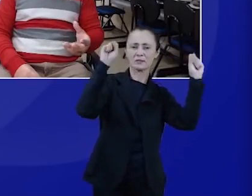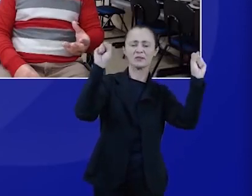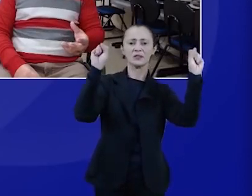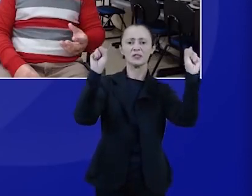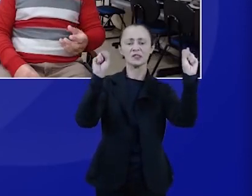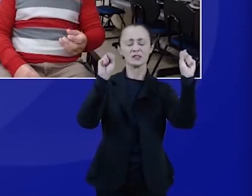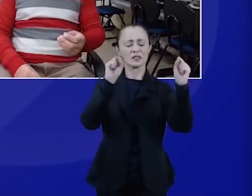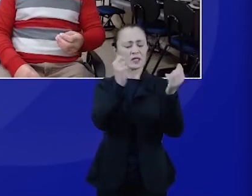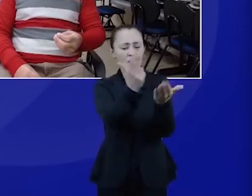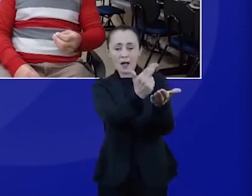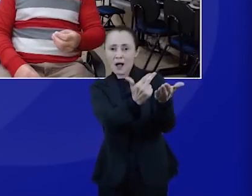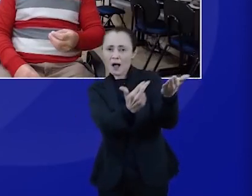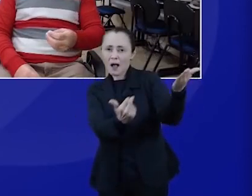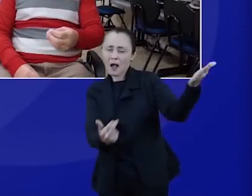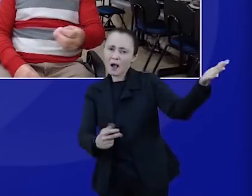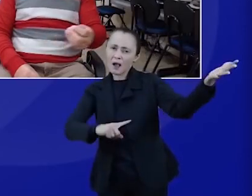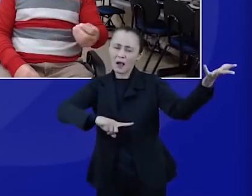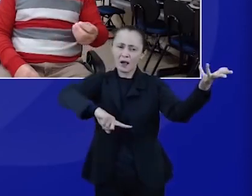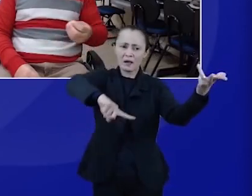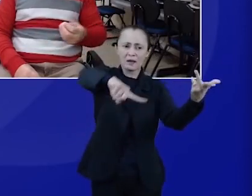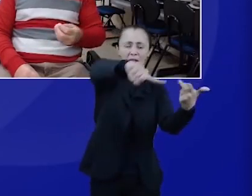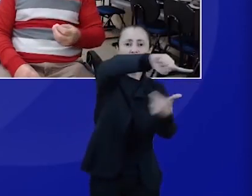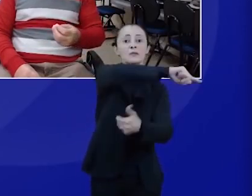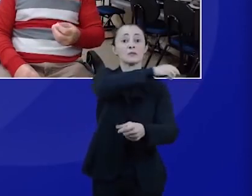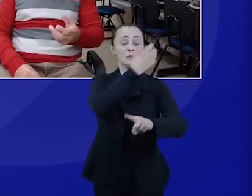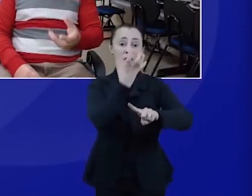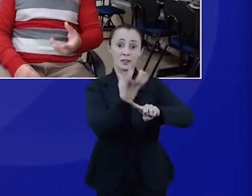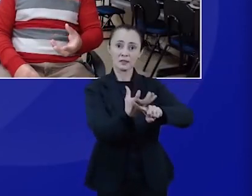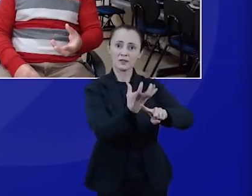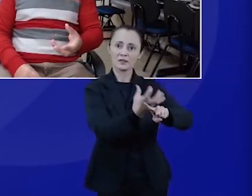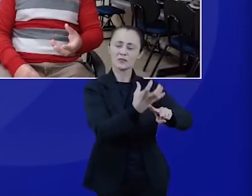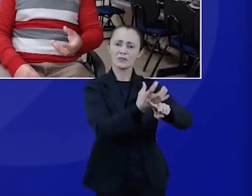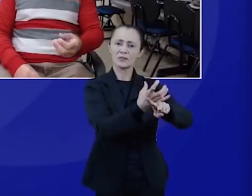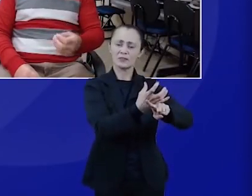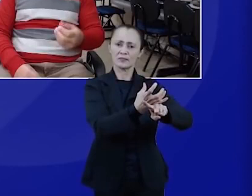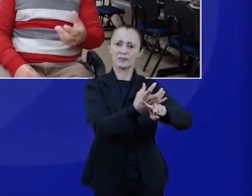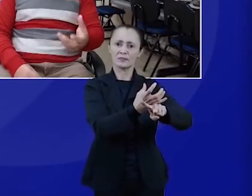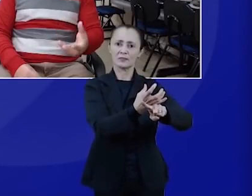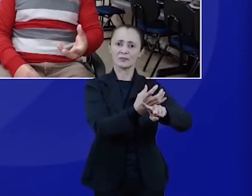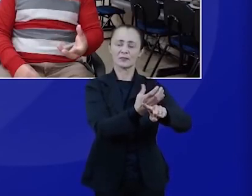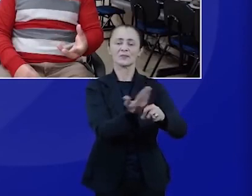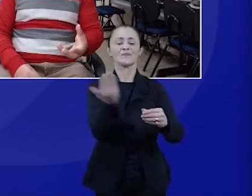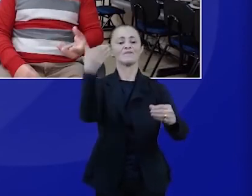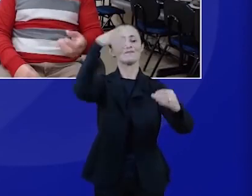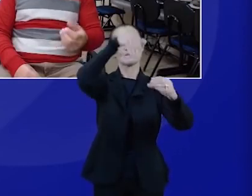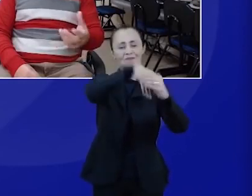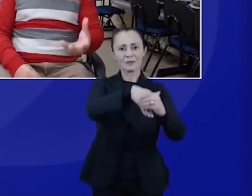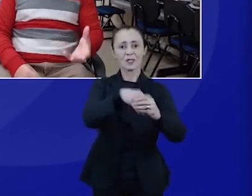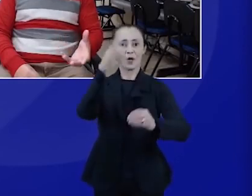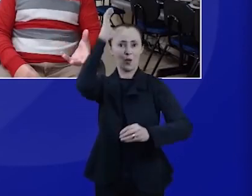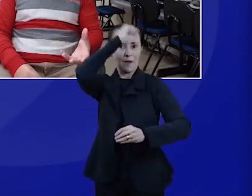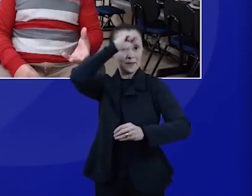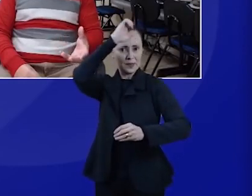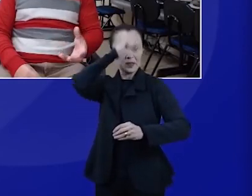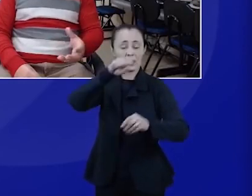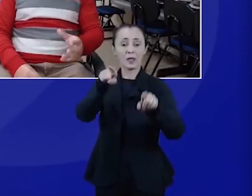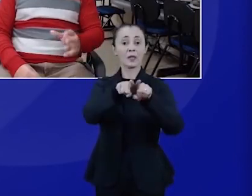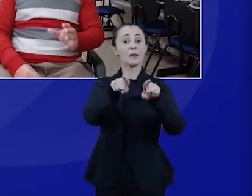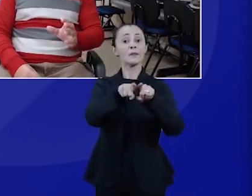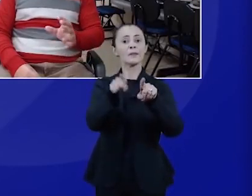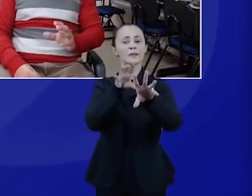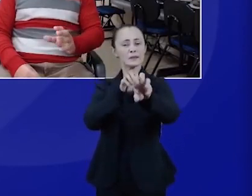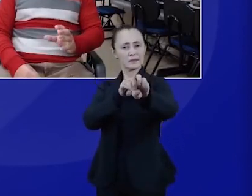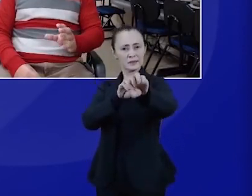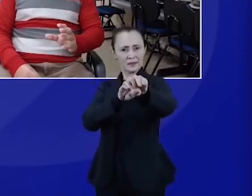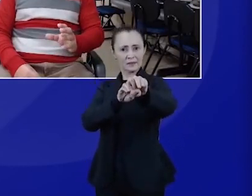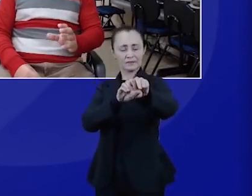arte e todas as disciplinas que são contidas para o aprender e o ensinar.